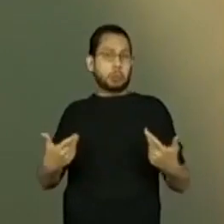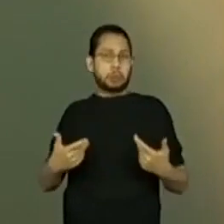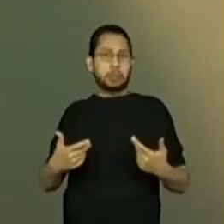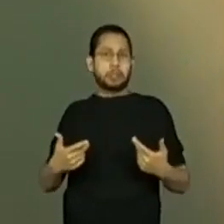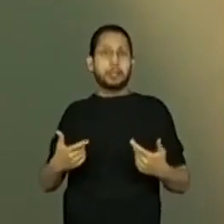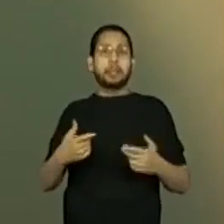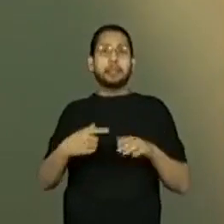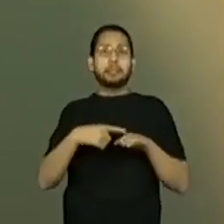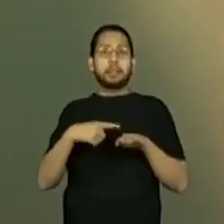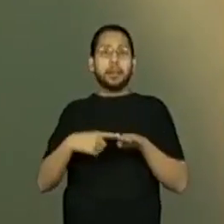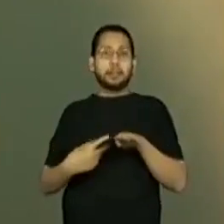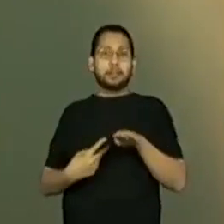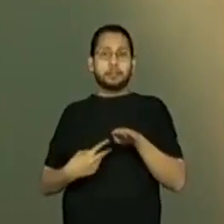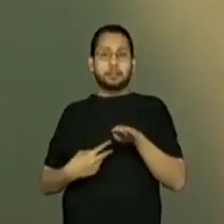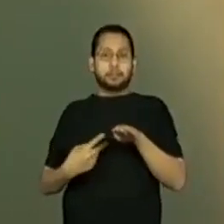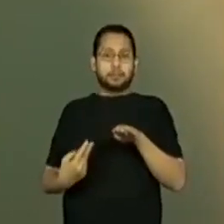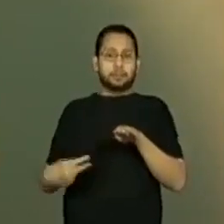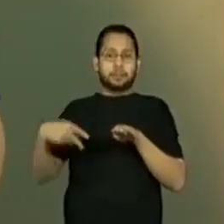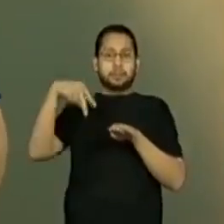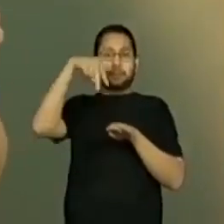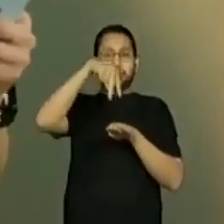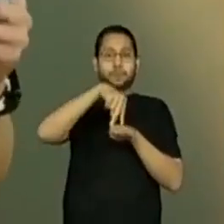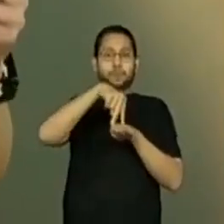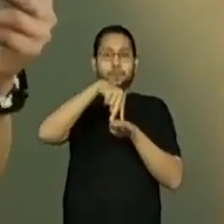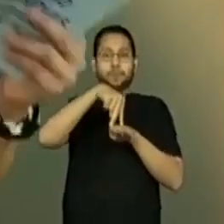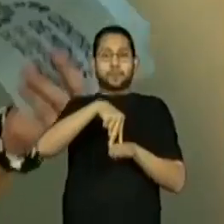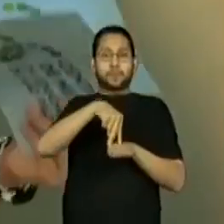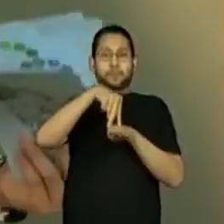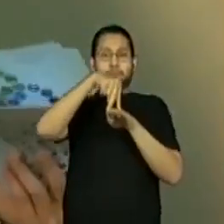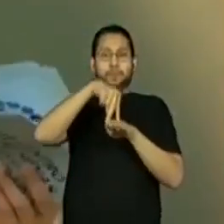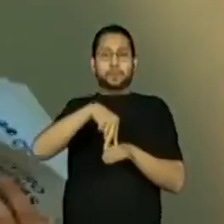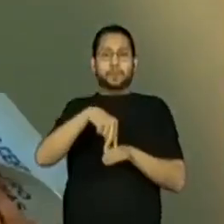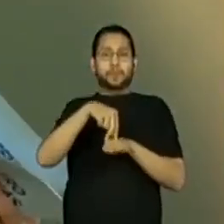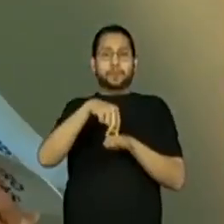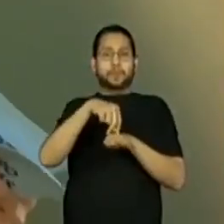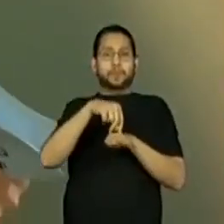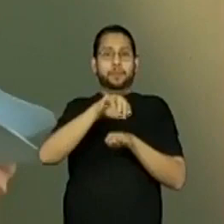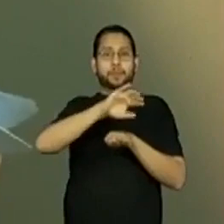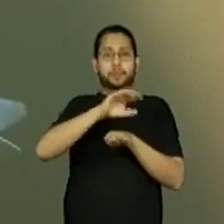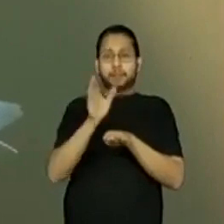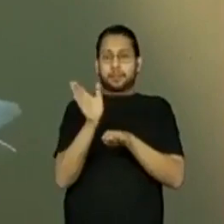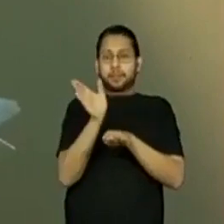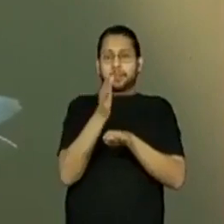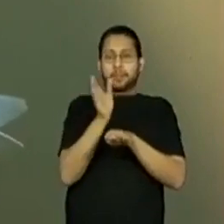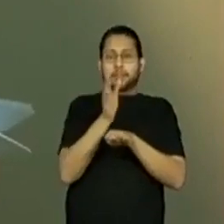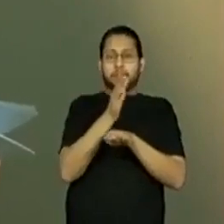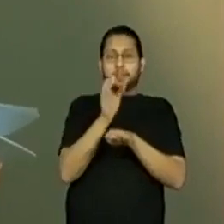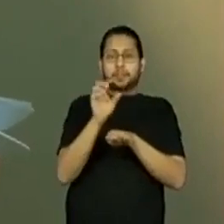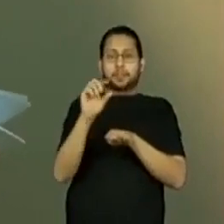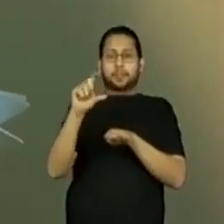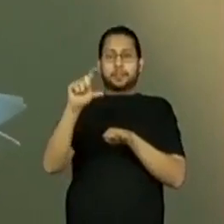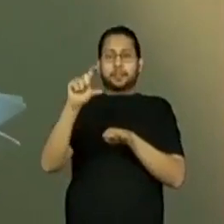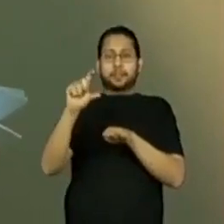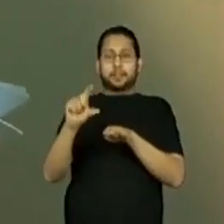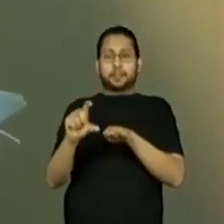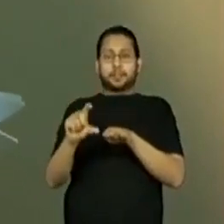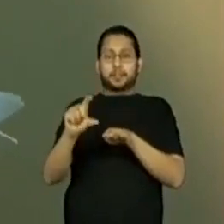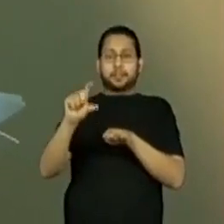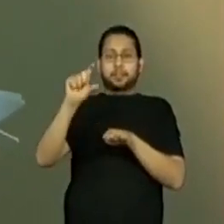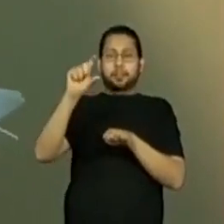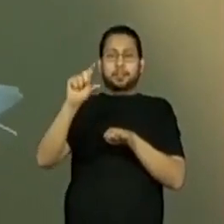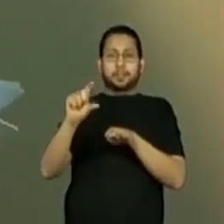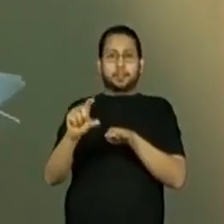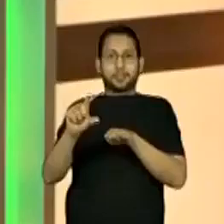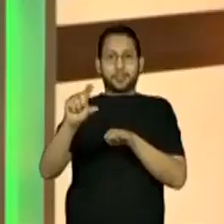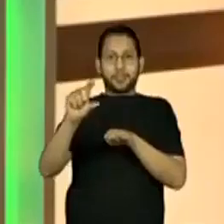vocês sobem numa balança, né? É um treco de metal, e aí o médico puxa uma